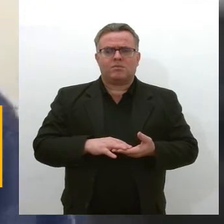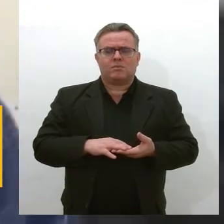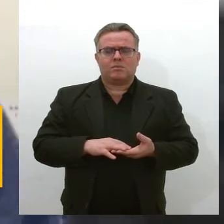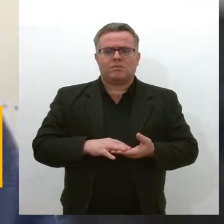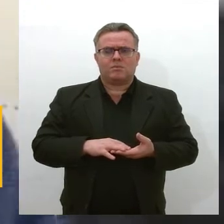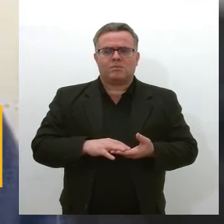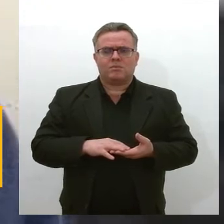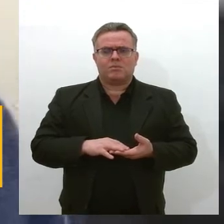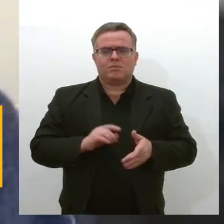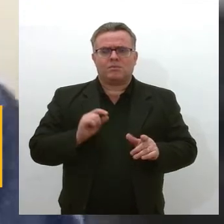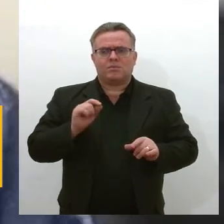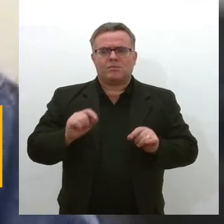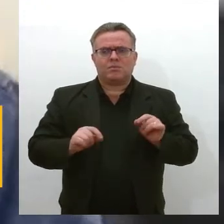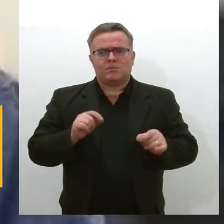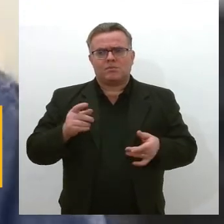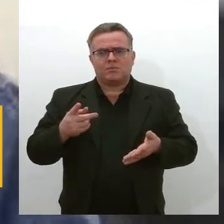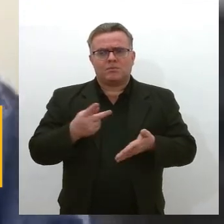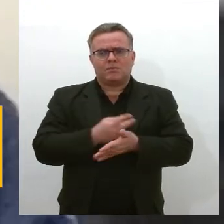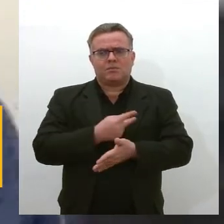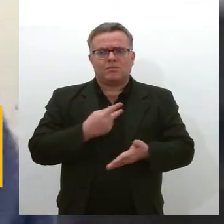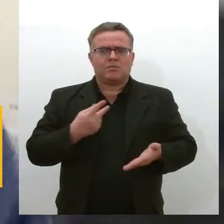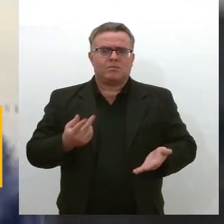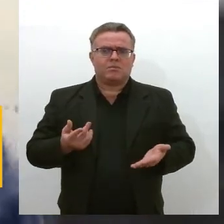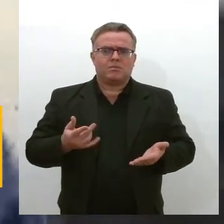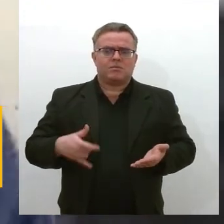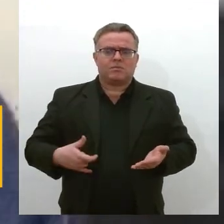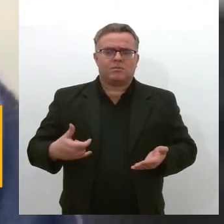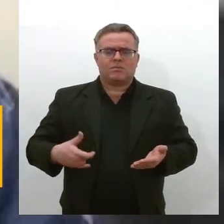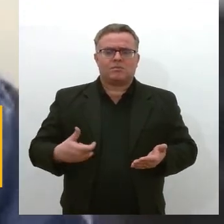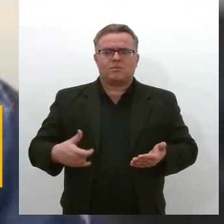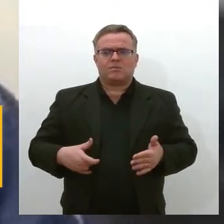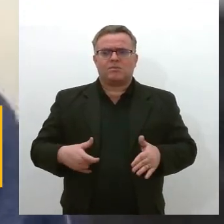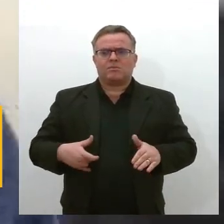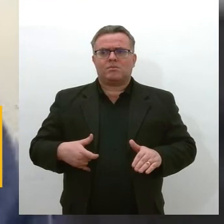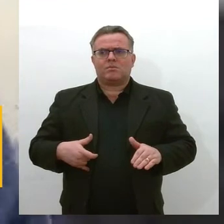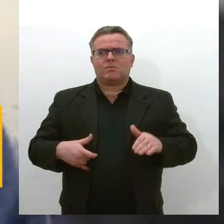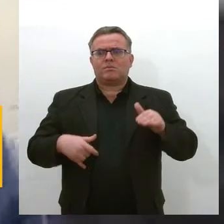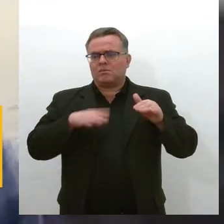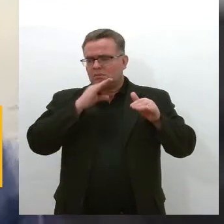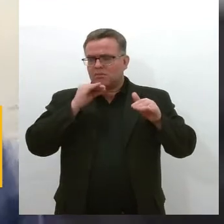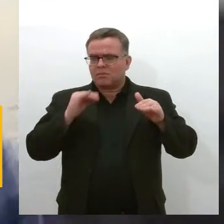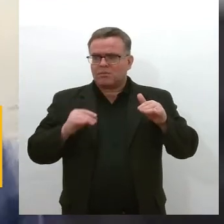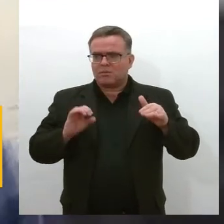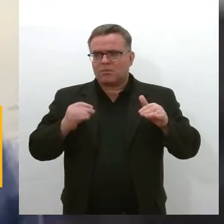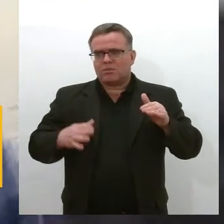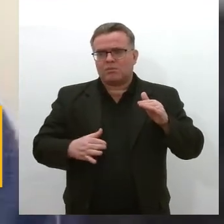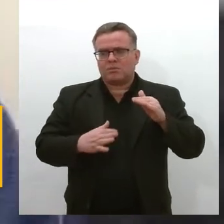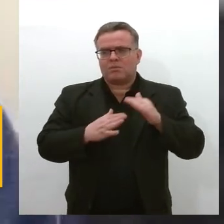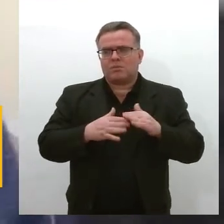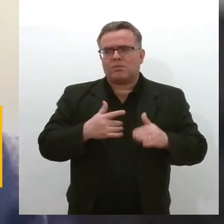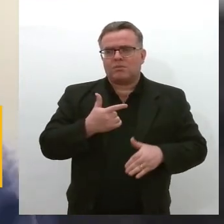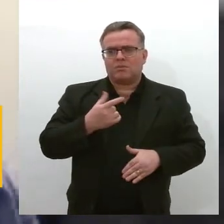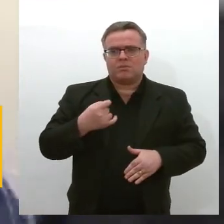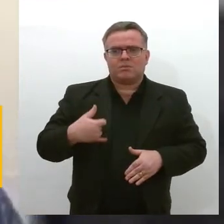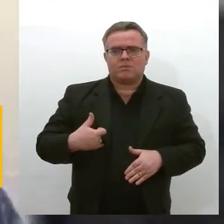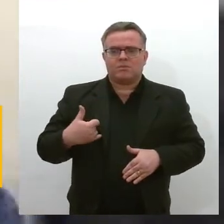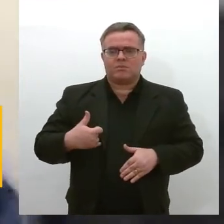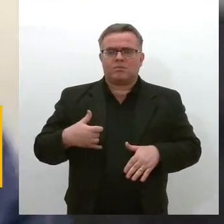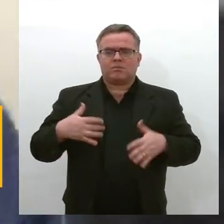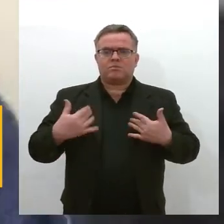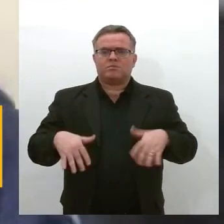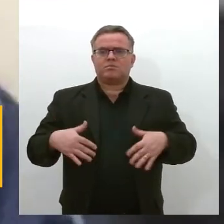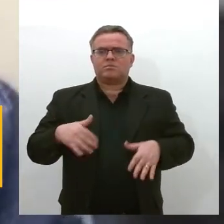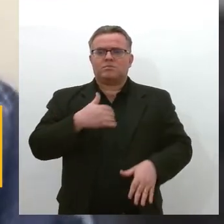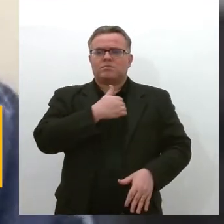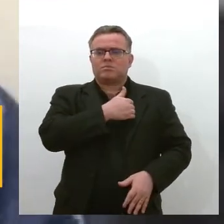ou na adolescência ou na idade adulta jovem, que é até 20 anos. Mas muitas vezes, por conta do preconceito, ele não é identificado. E por